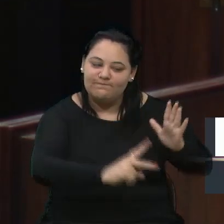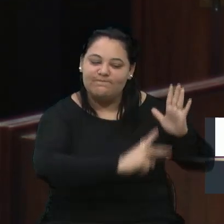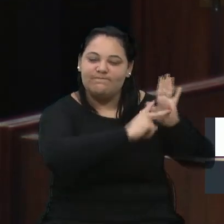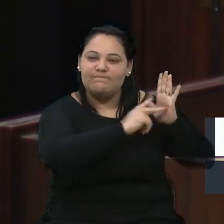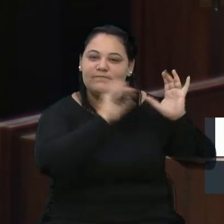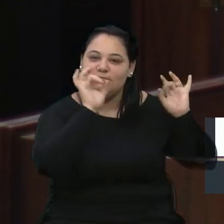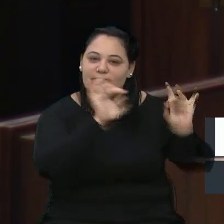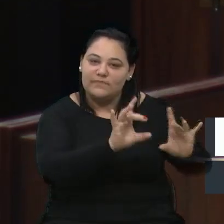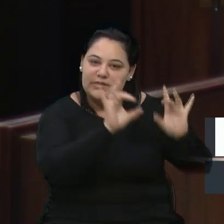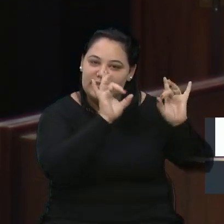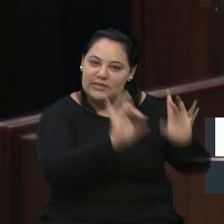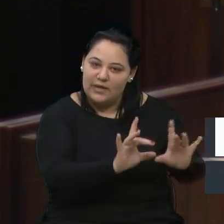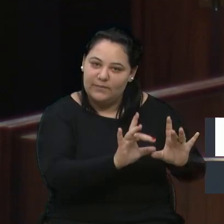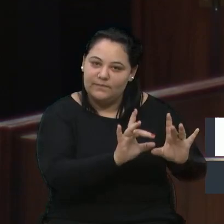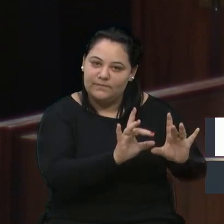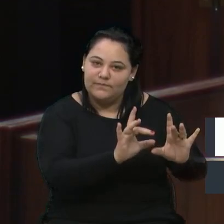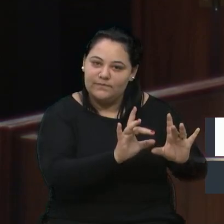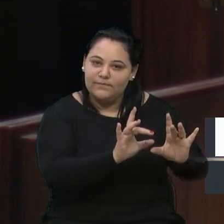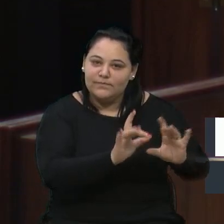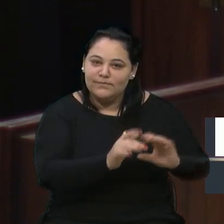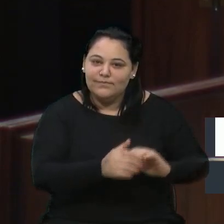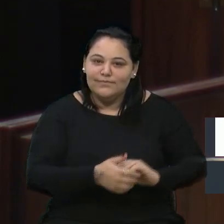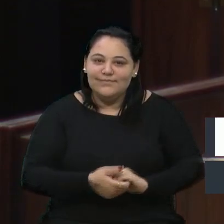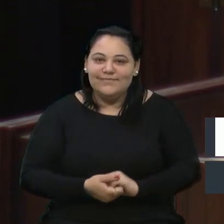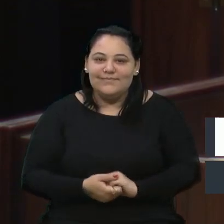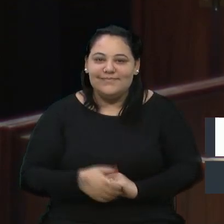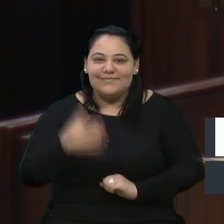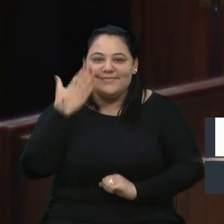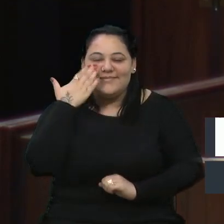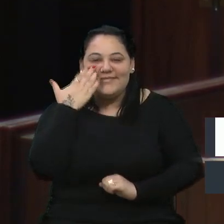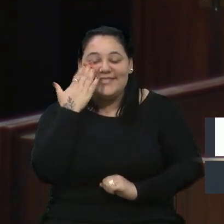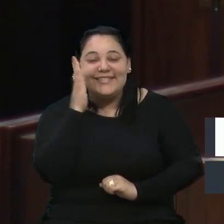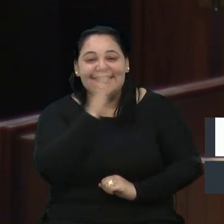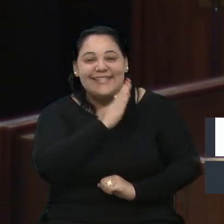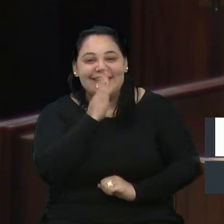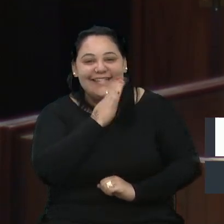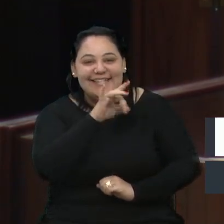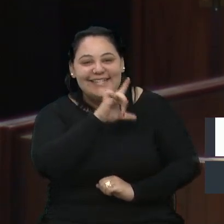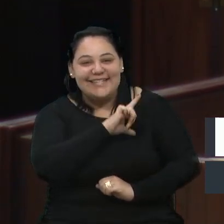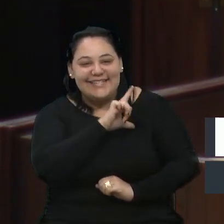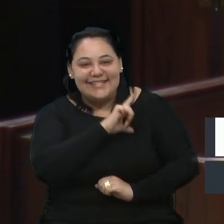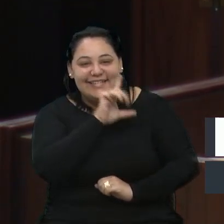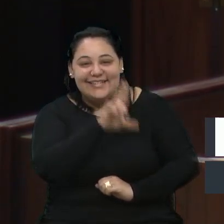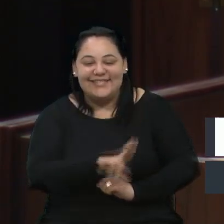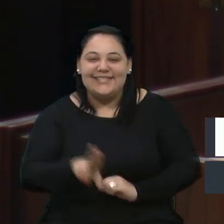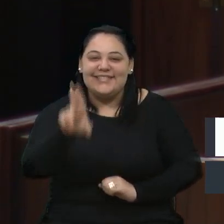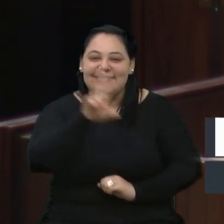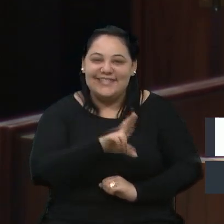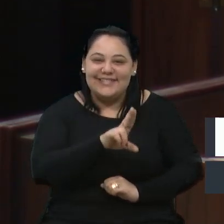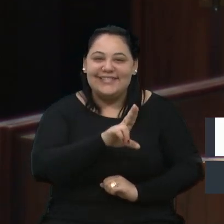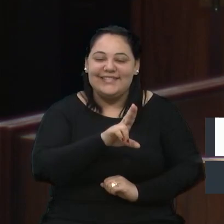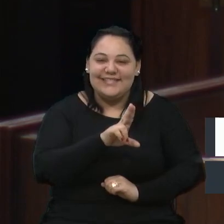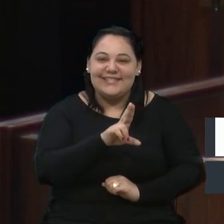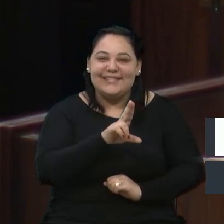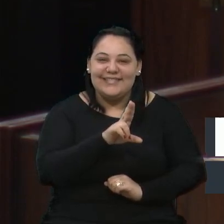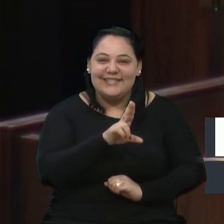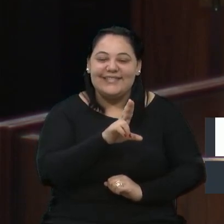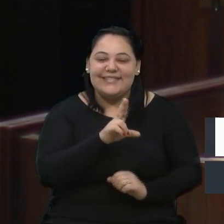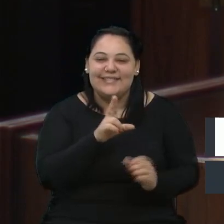especial aí na Rota do Sol, sabendo que logo, logo estaremos usando, os milhares e milhares de